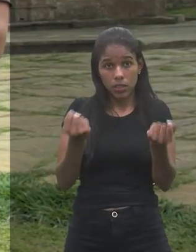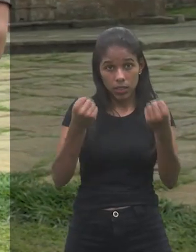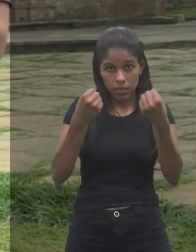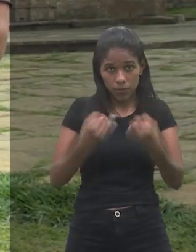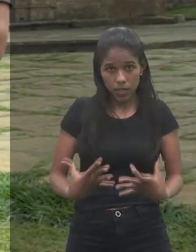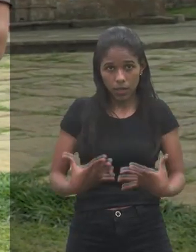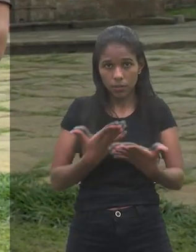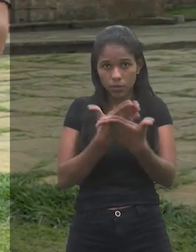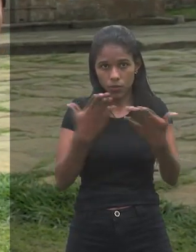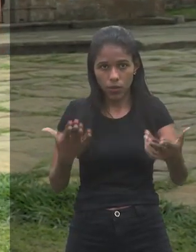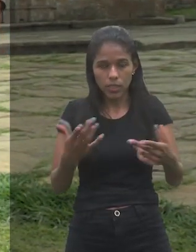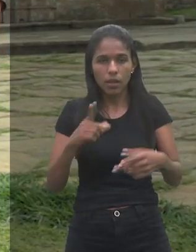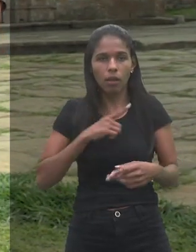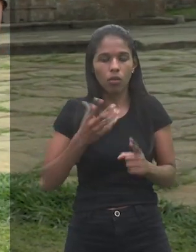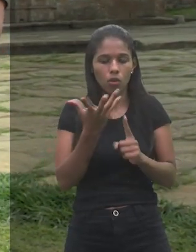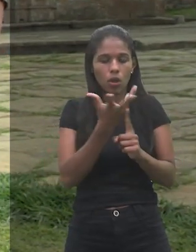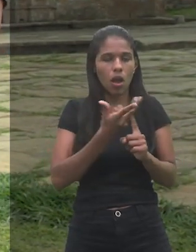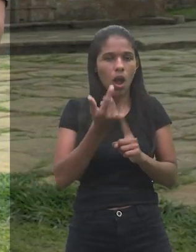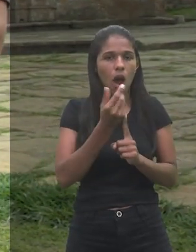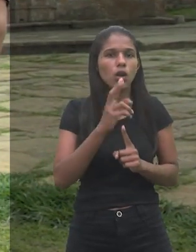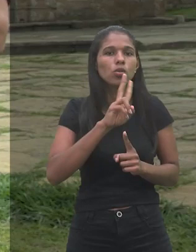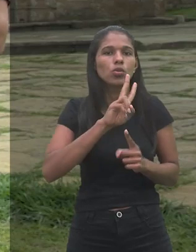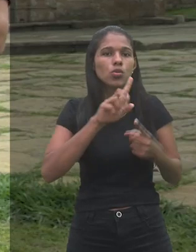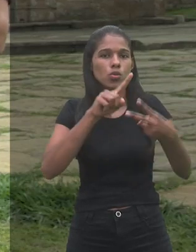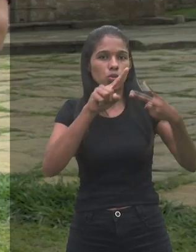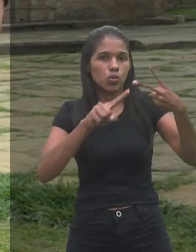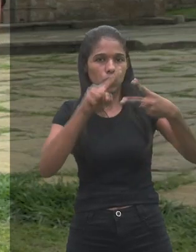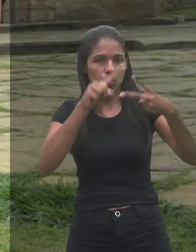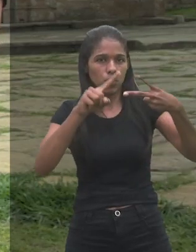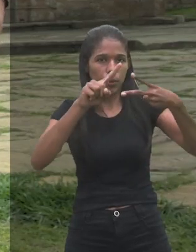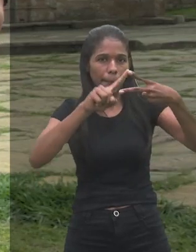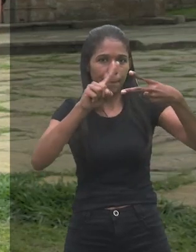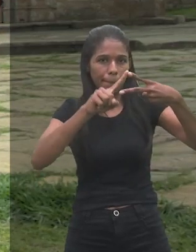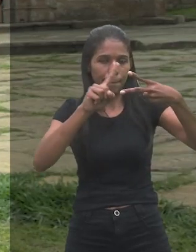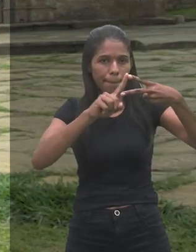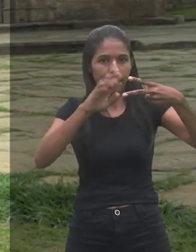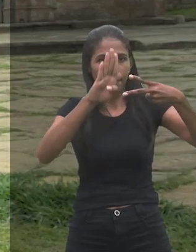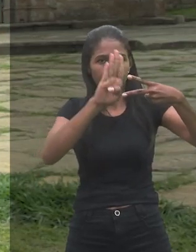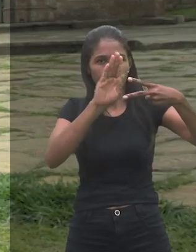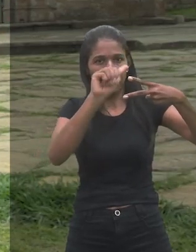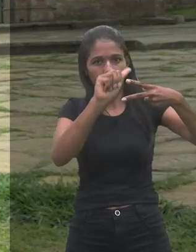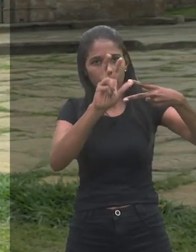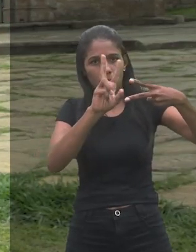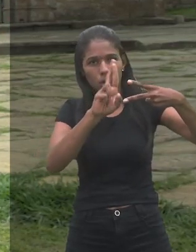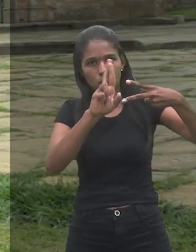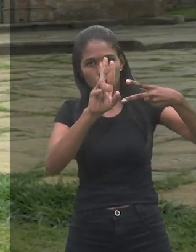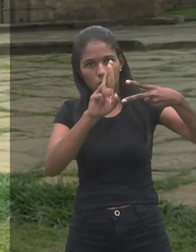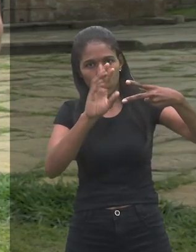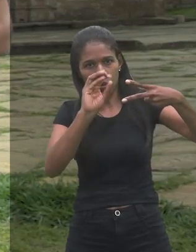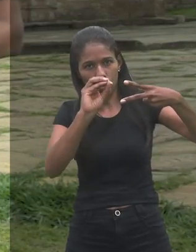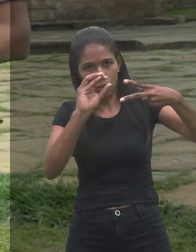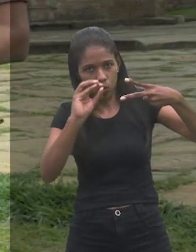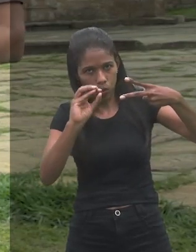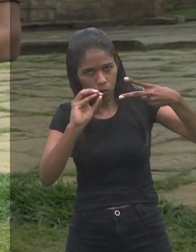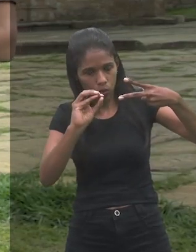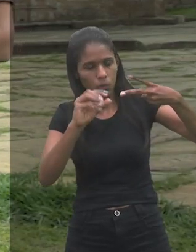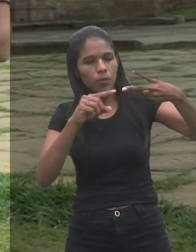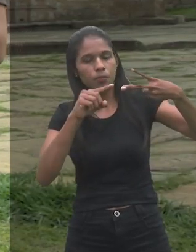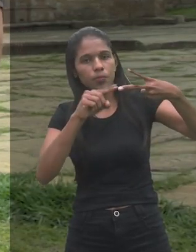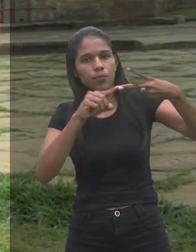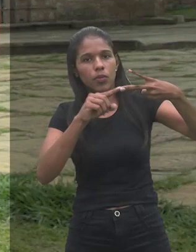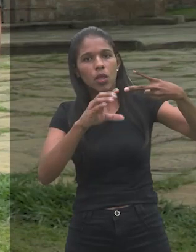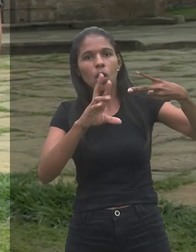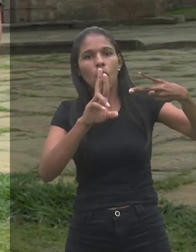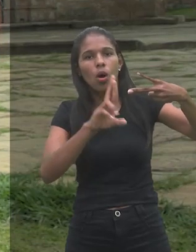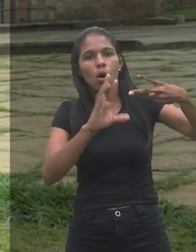mais antigo do que o Rococó, que são dois estilos que parecem iguais, mas são diferentes. O Barroco, ele é originário do